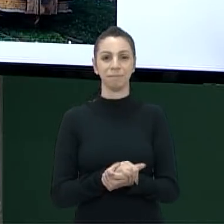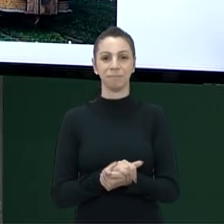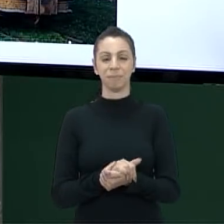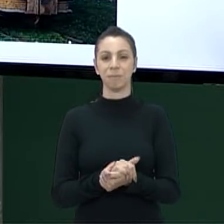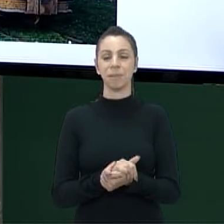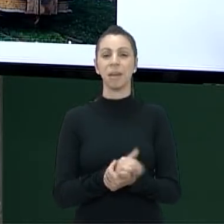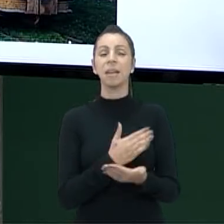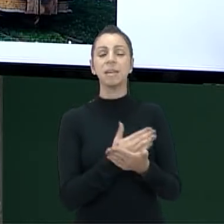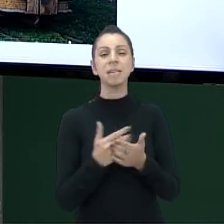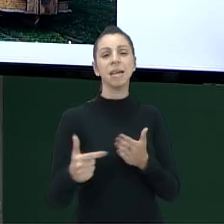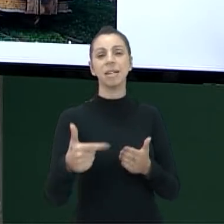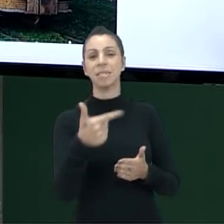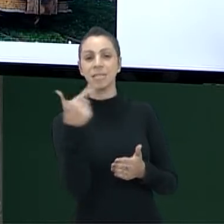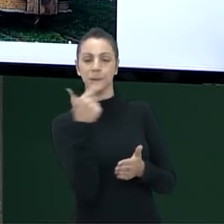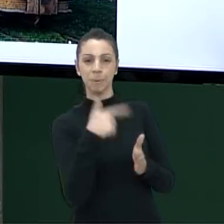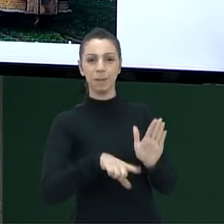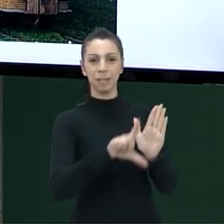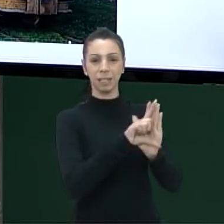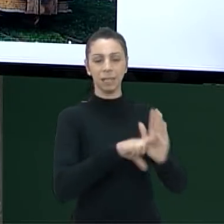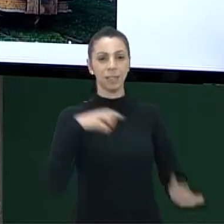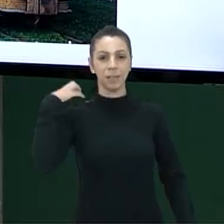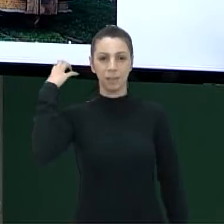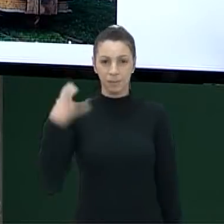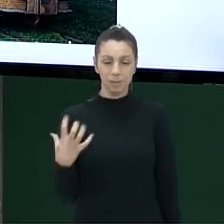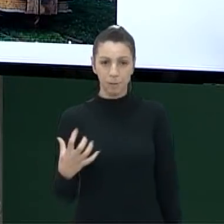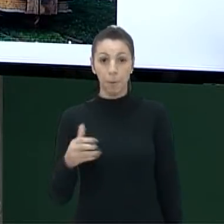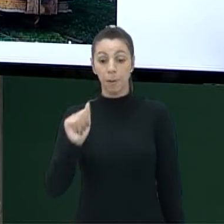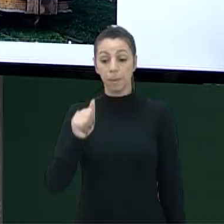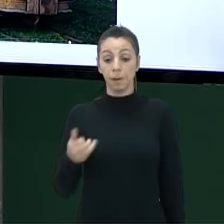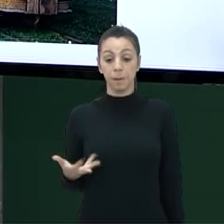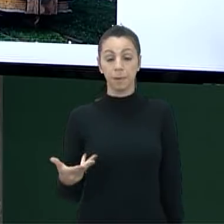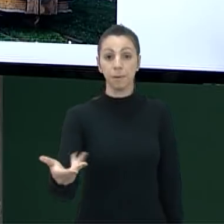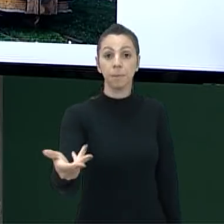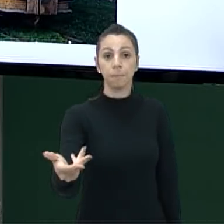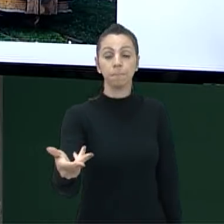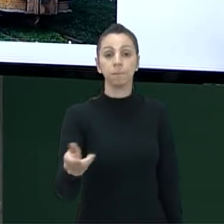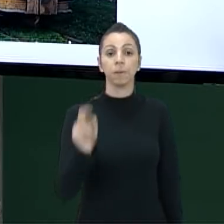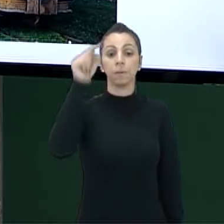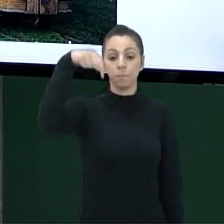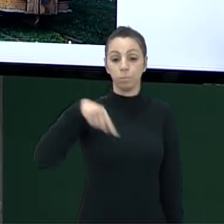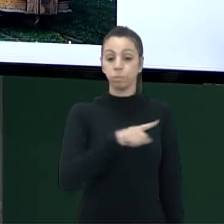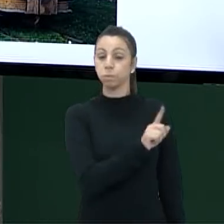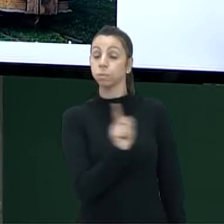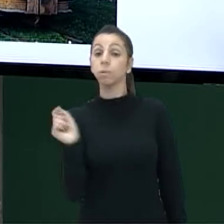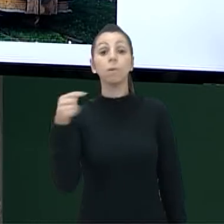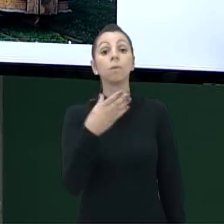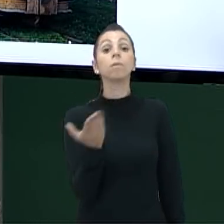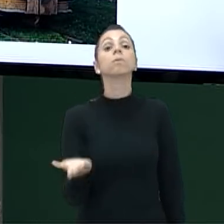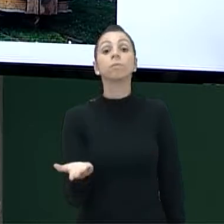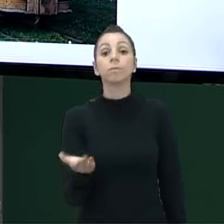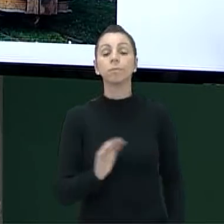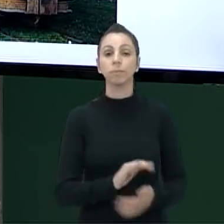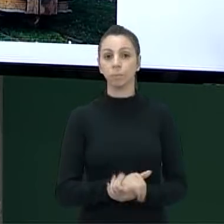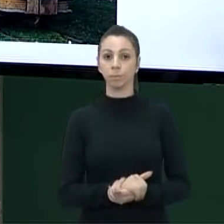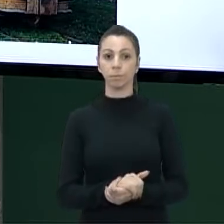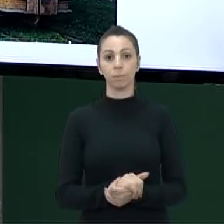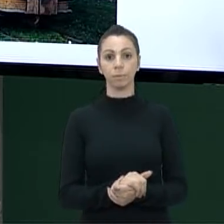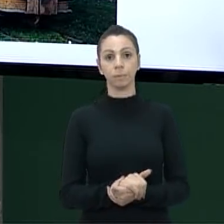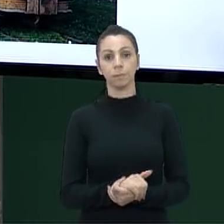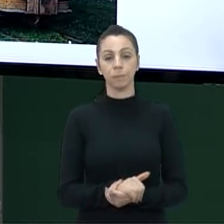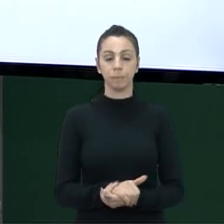de Newton. E aí, qual é a aceleração e a direção do movimento desse vagonete, né? Gente, então, vamos